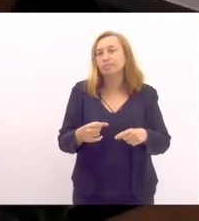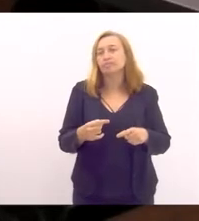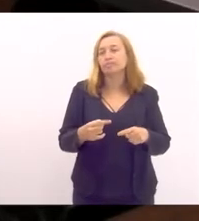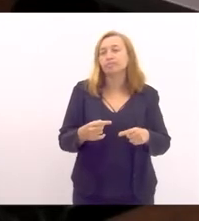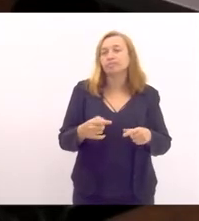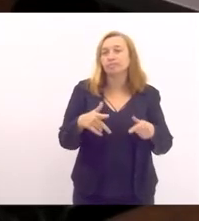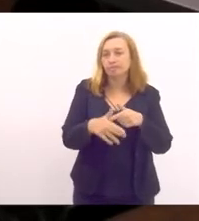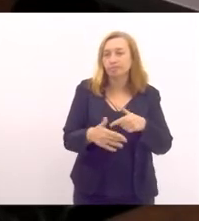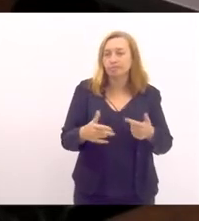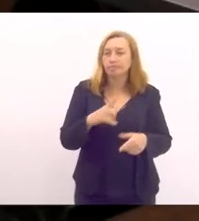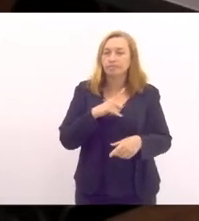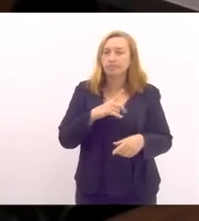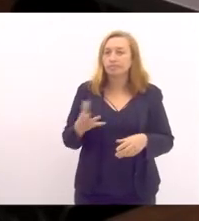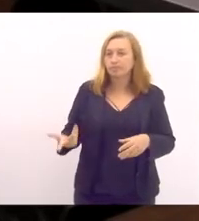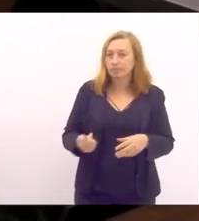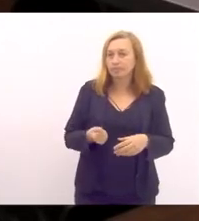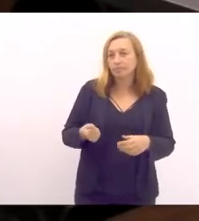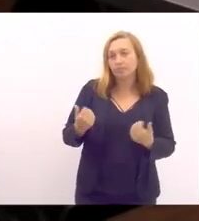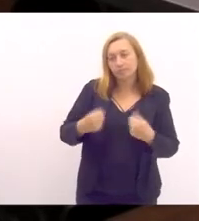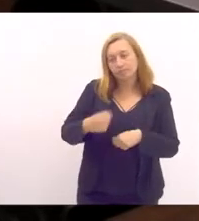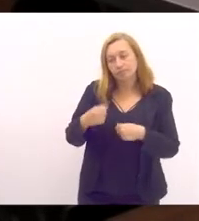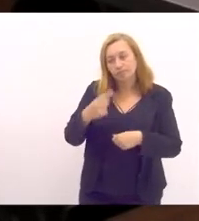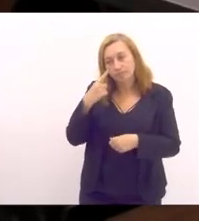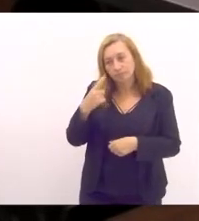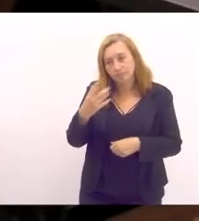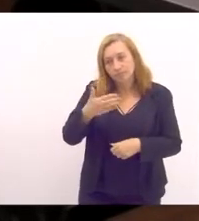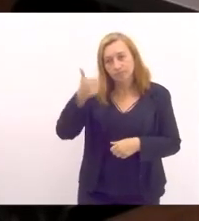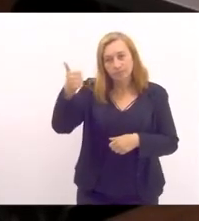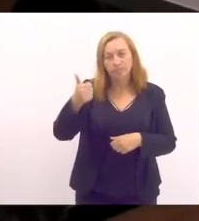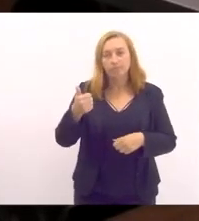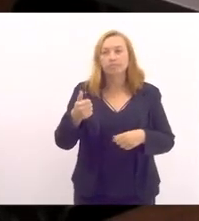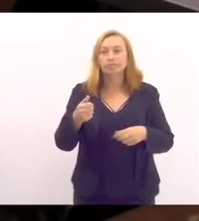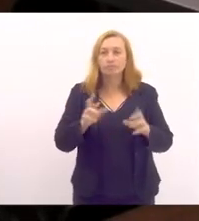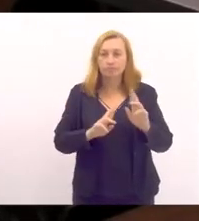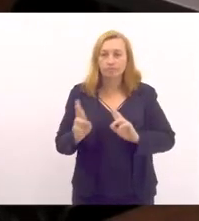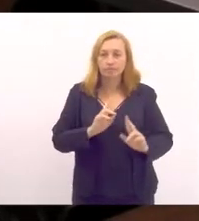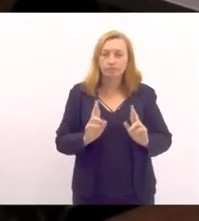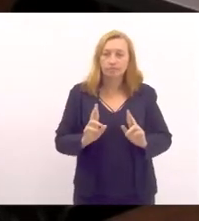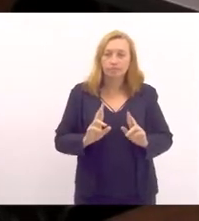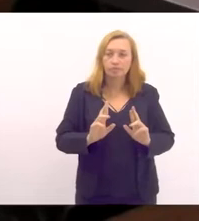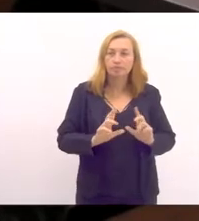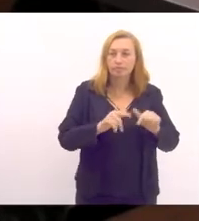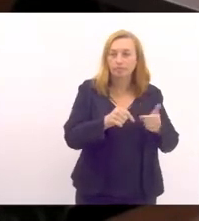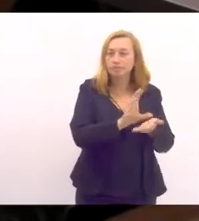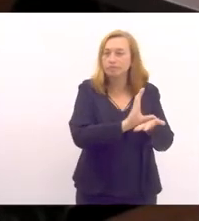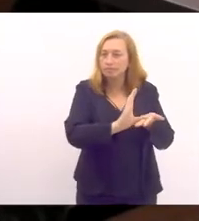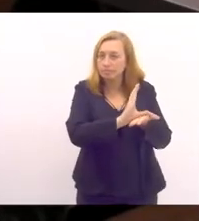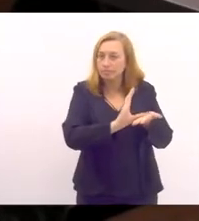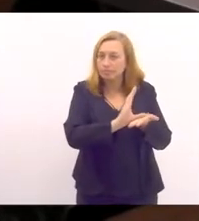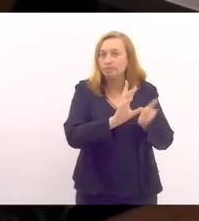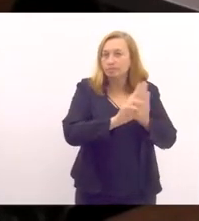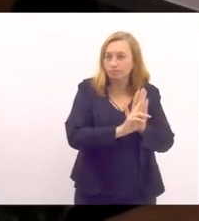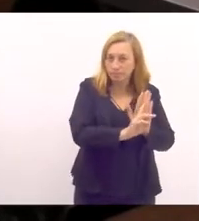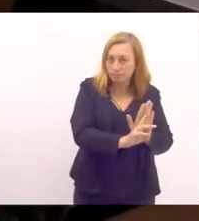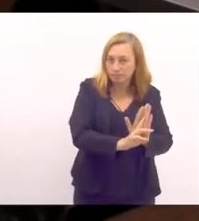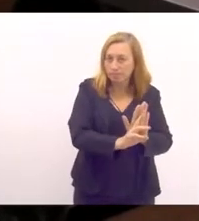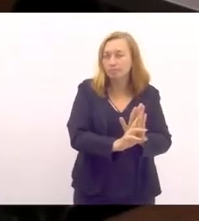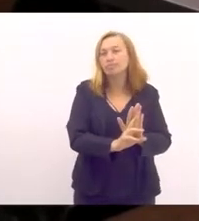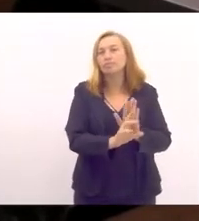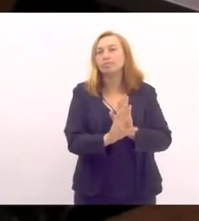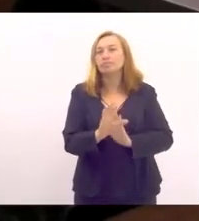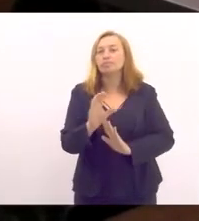uma outra questão aqui que eu acho que a gente precisava colocar em relação à composição do conselho. Tantos representantes da